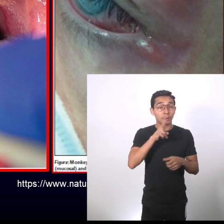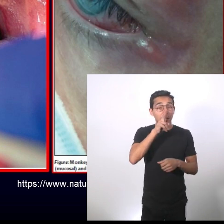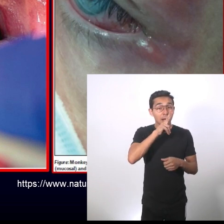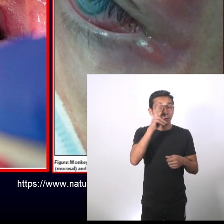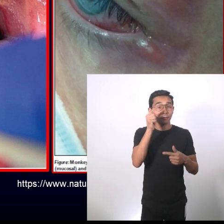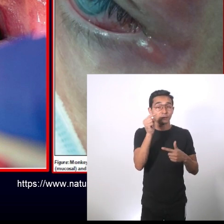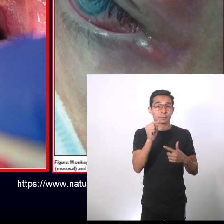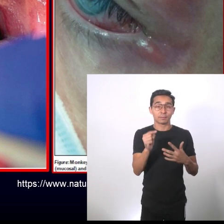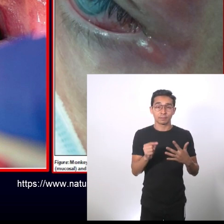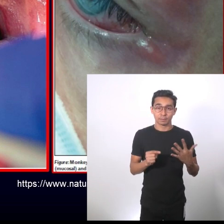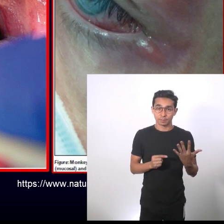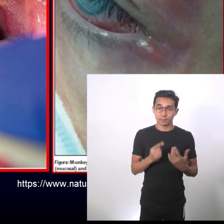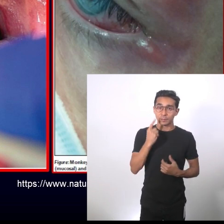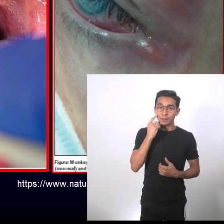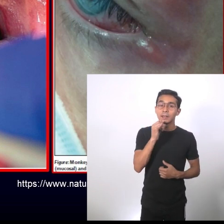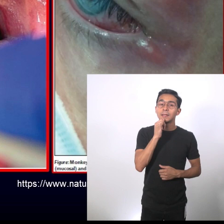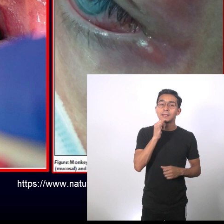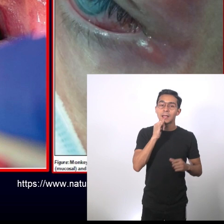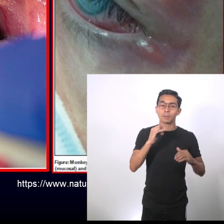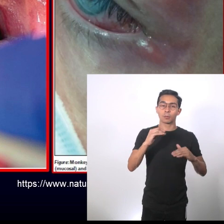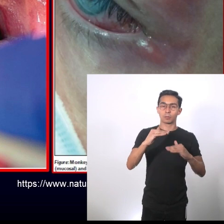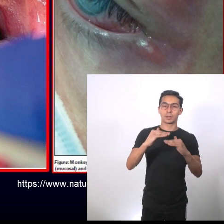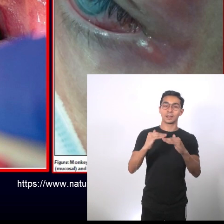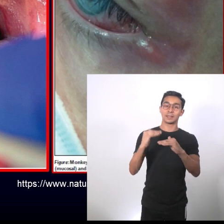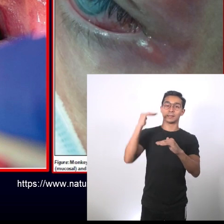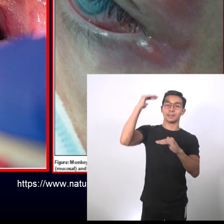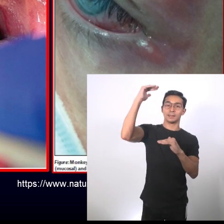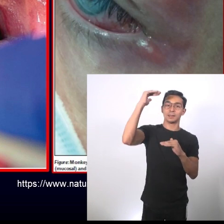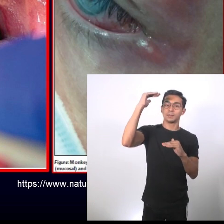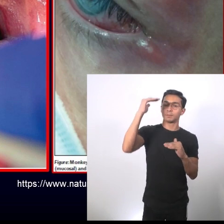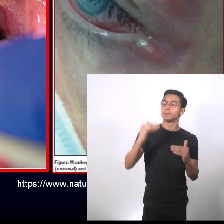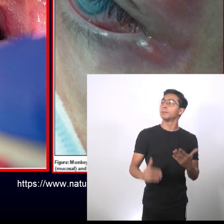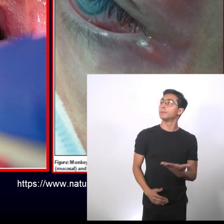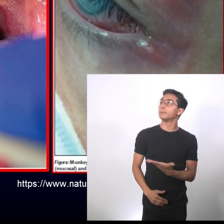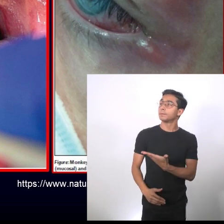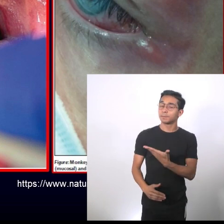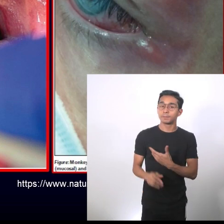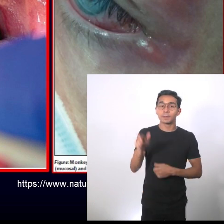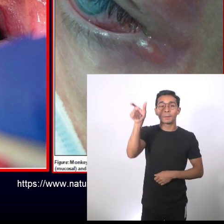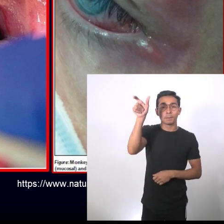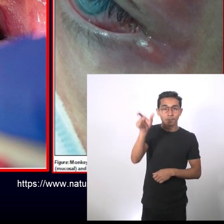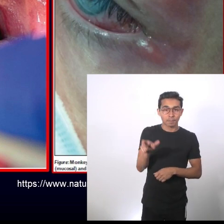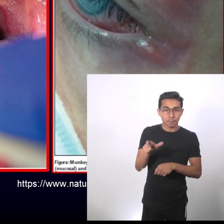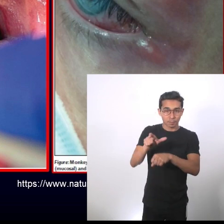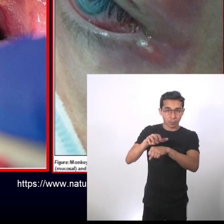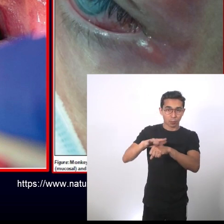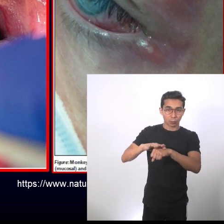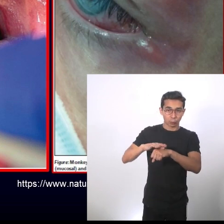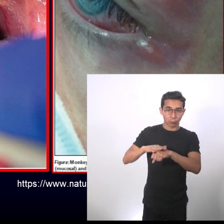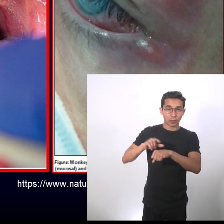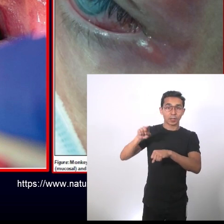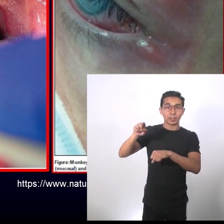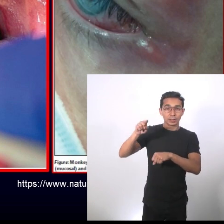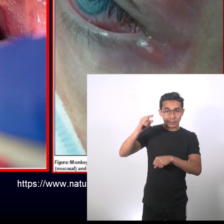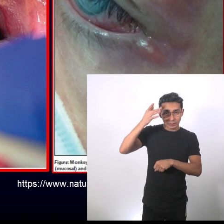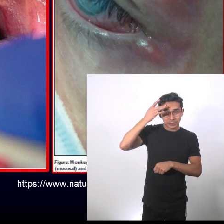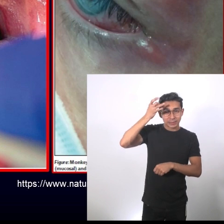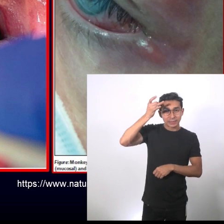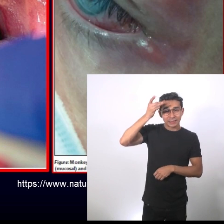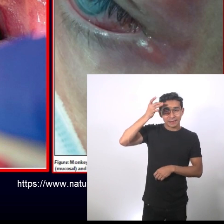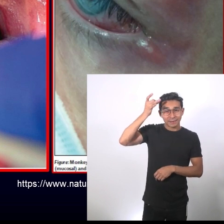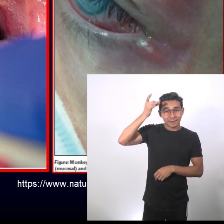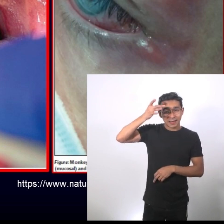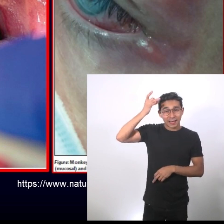cima tem aí, vamos dizer, a imagem de um paciente que desenvolveu encefalite, né? Então,